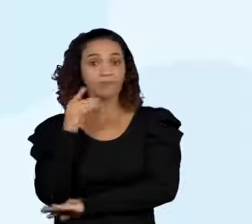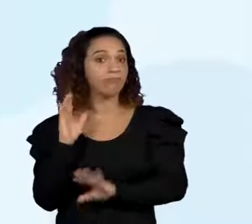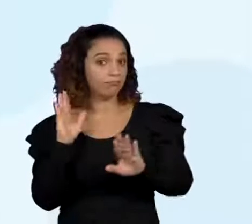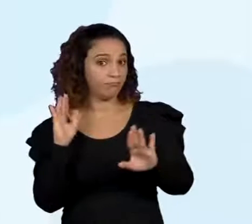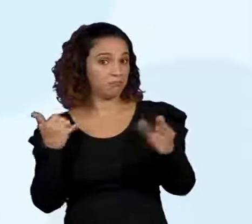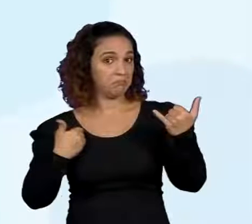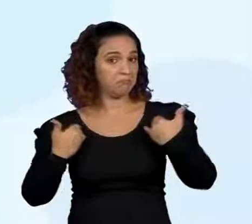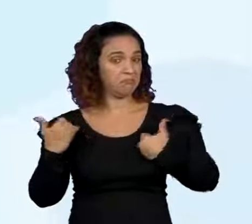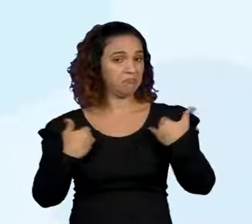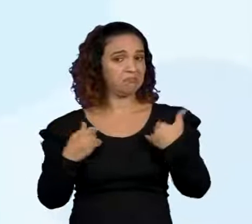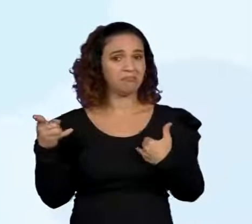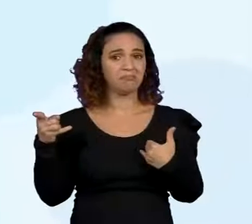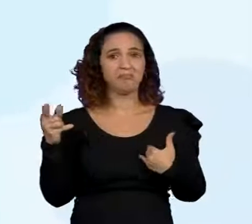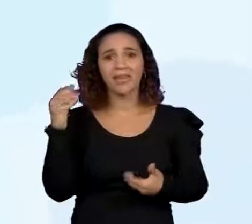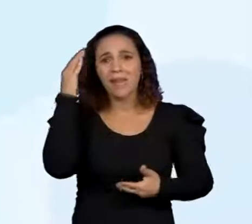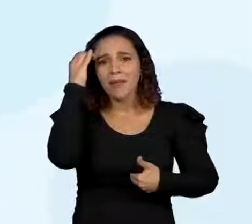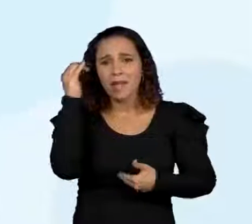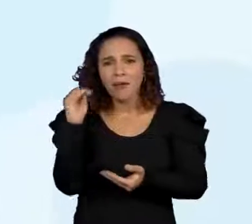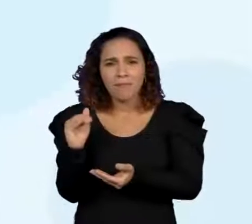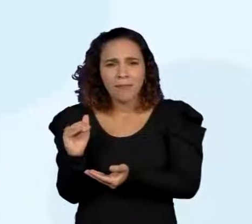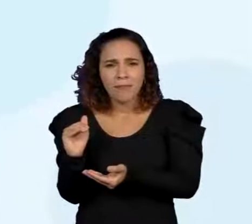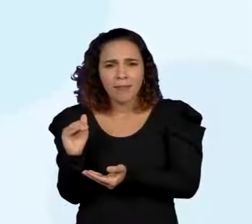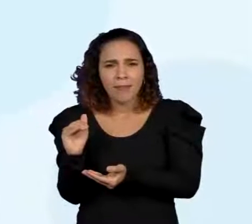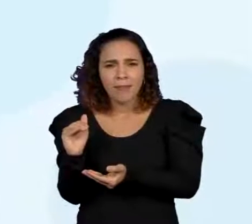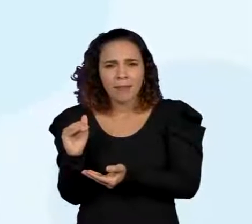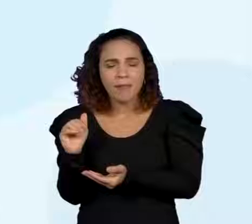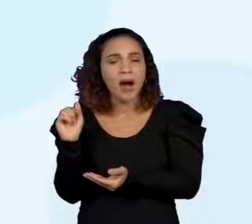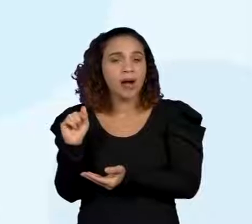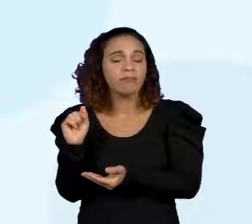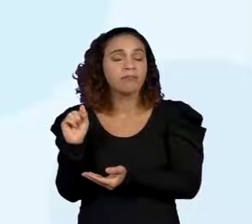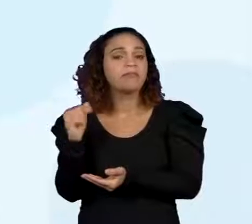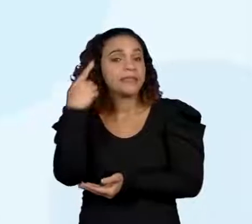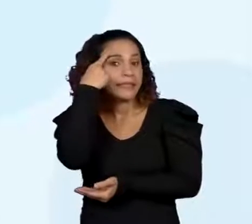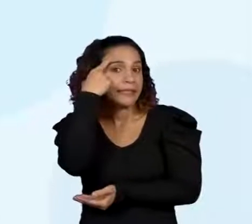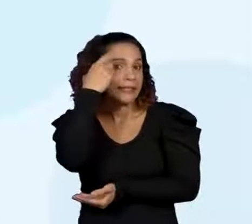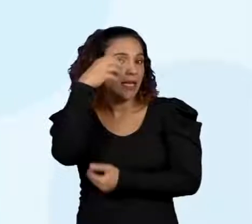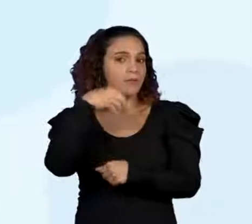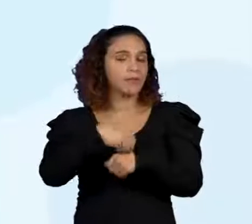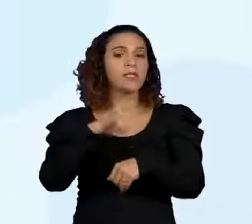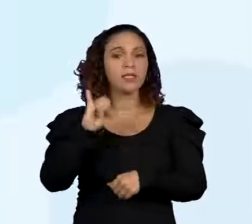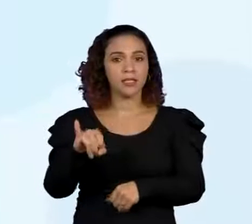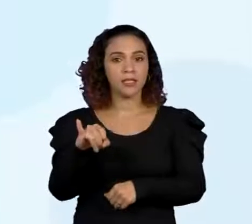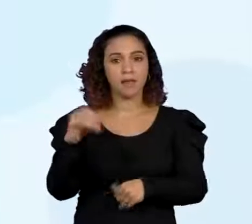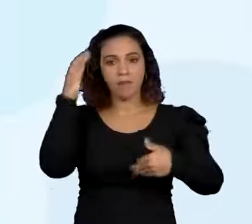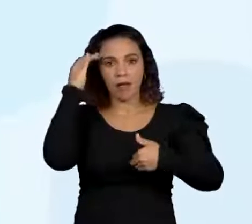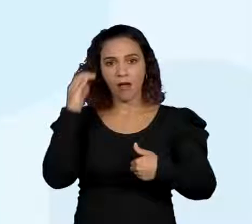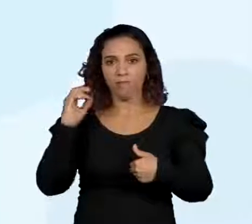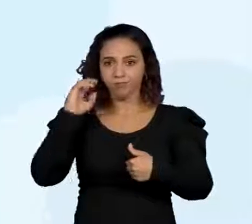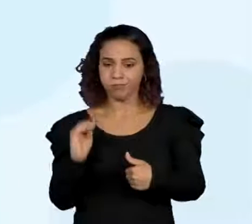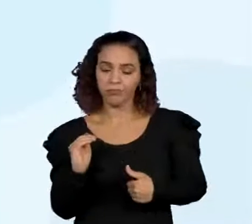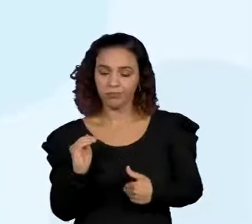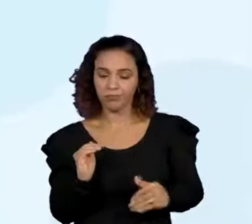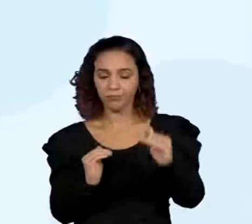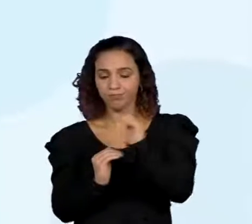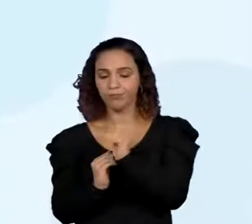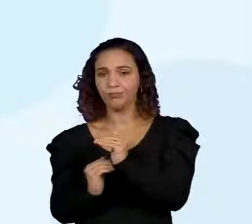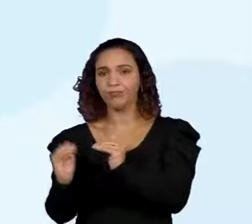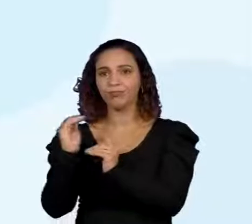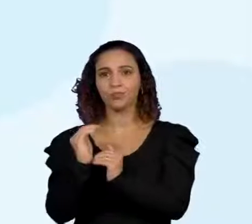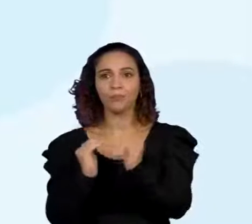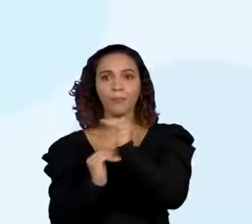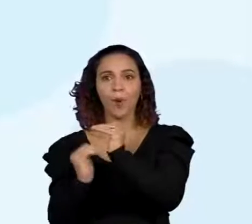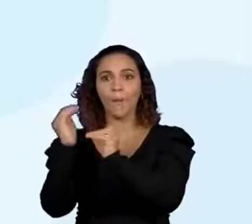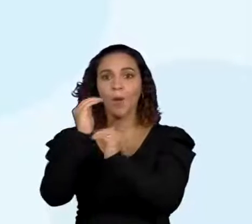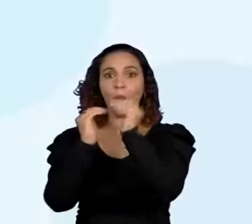que foi o menor deles que sugeriu que se empolerassem, subissem uns em cima